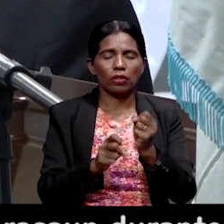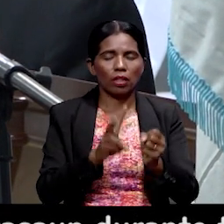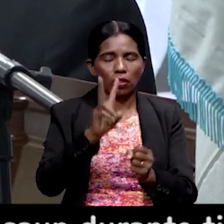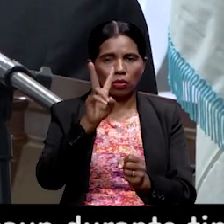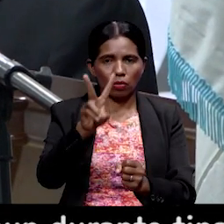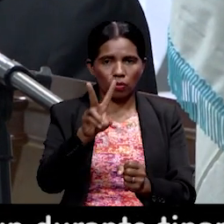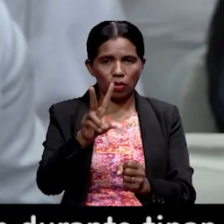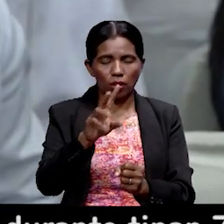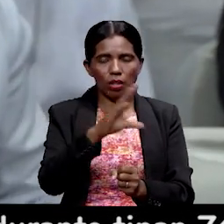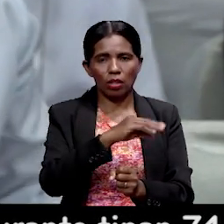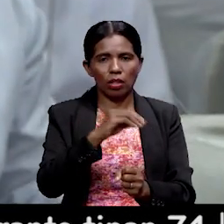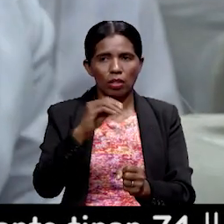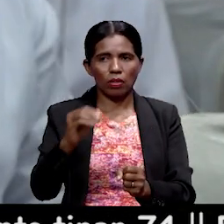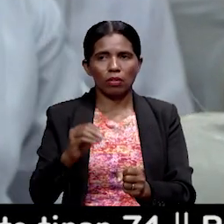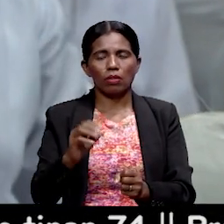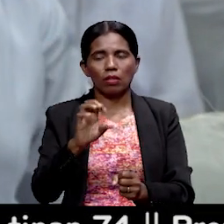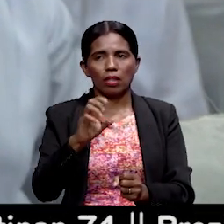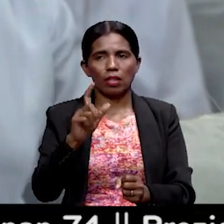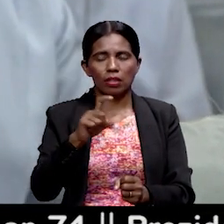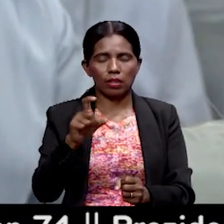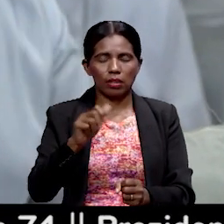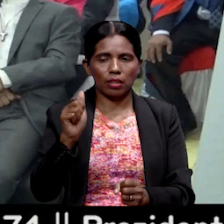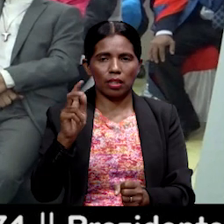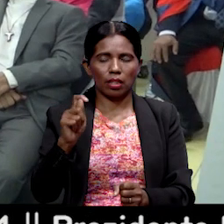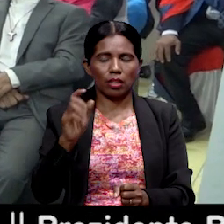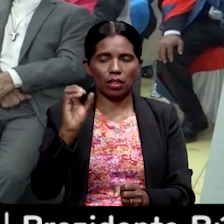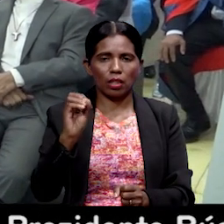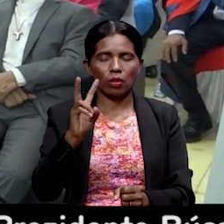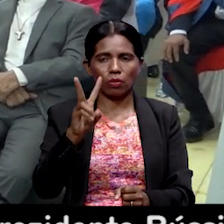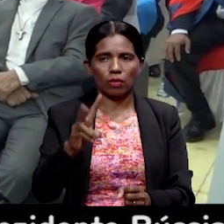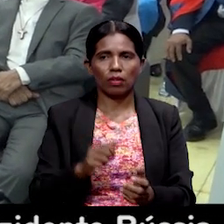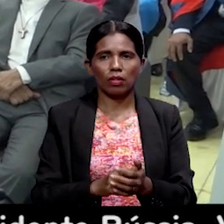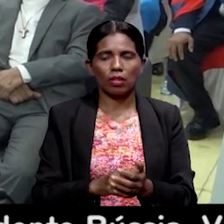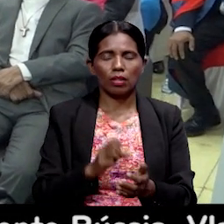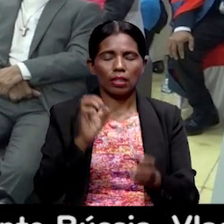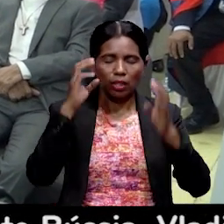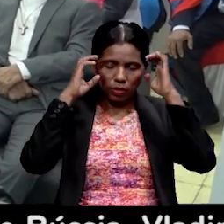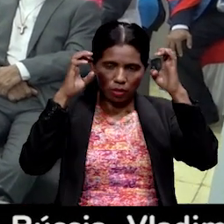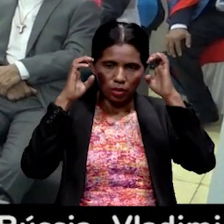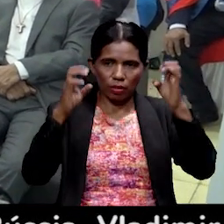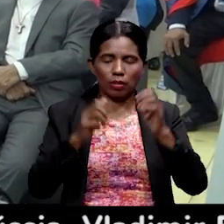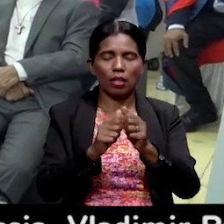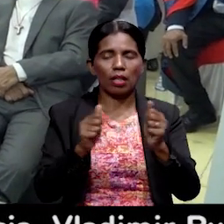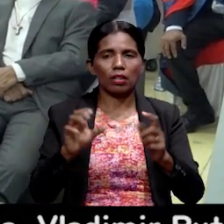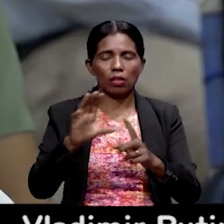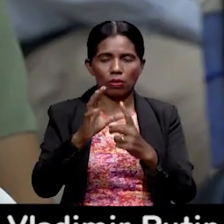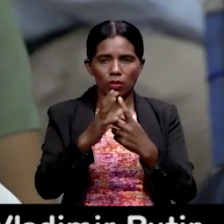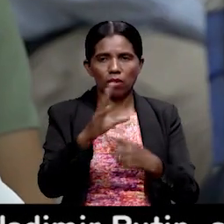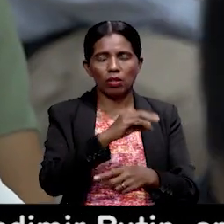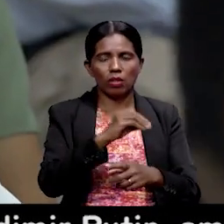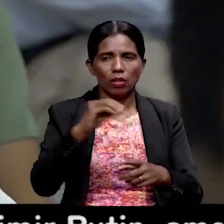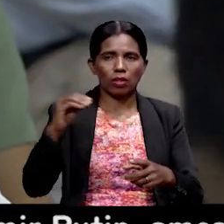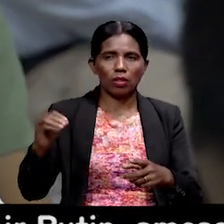no Faculdade Exata Rua. Faculdade Social Makanesan Ciência e Educação, Arte e Cultura, no